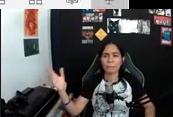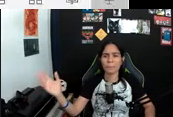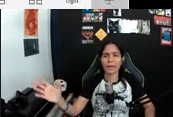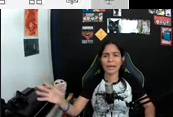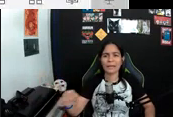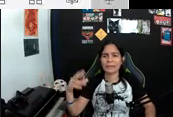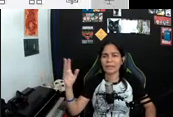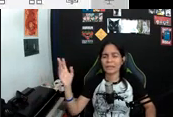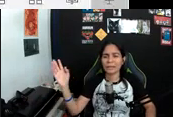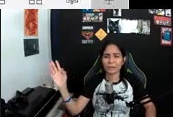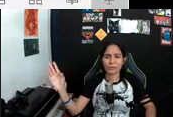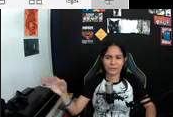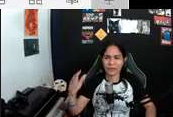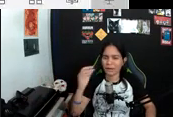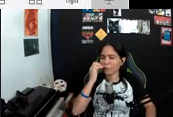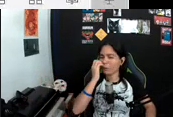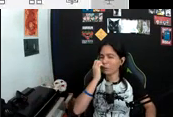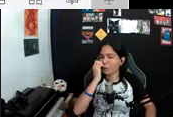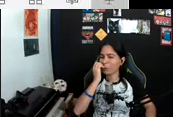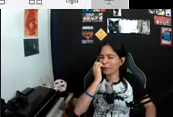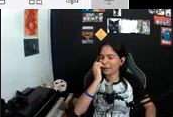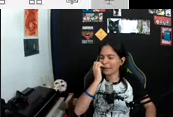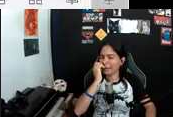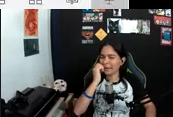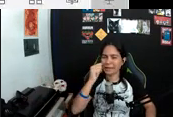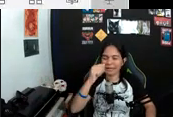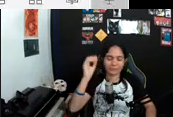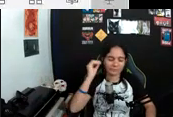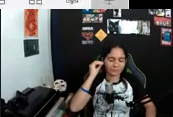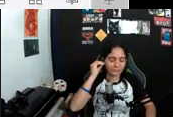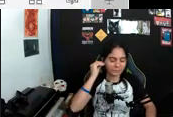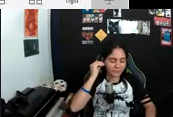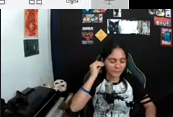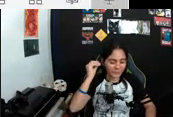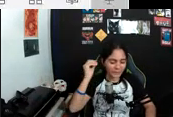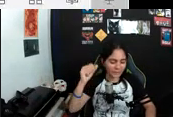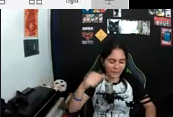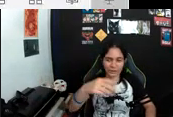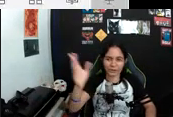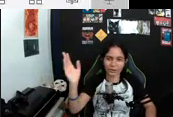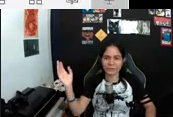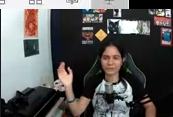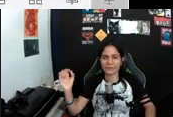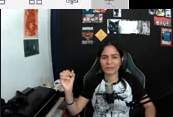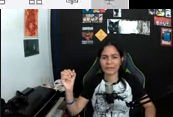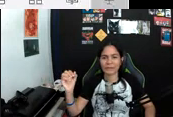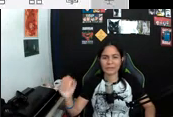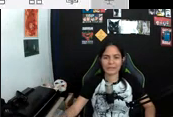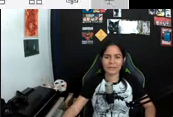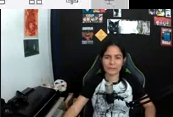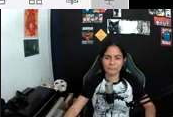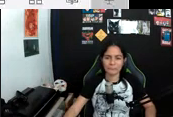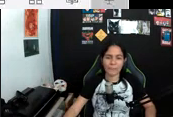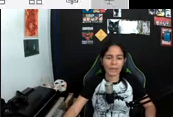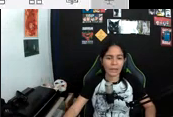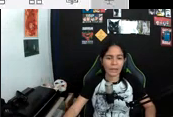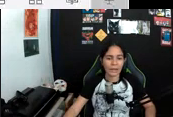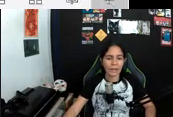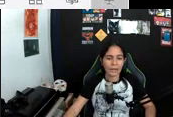pastor, padre, ou seja lá qual, né, religião que você